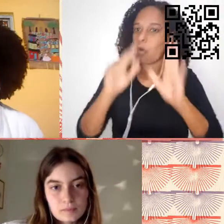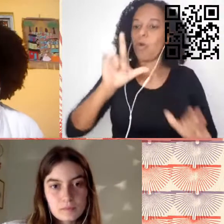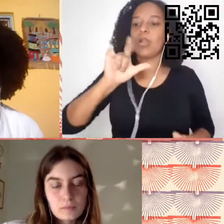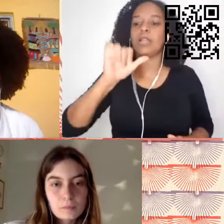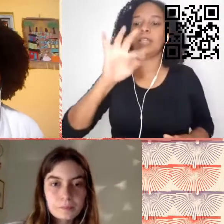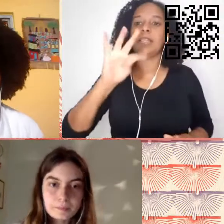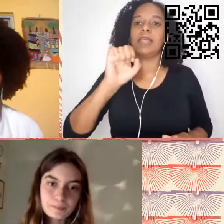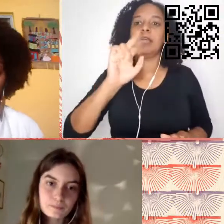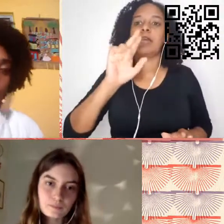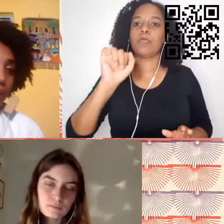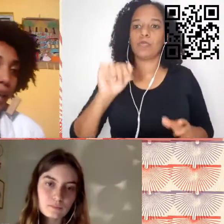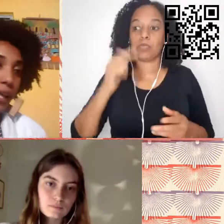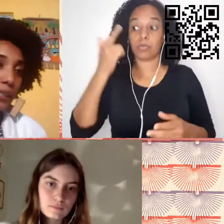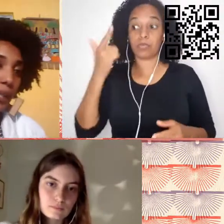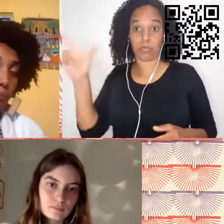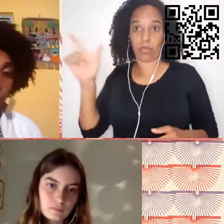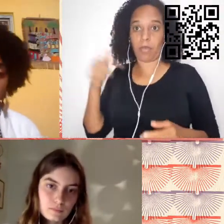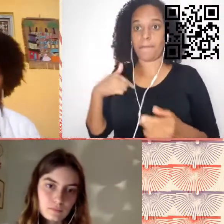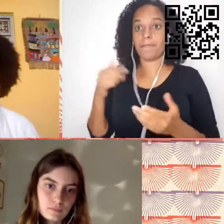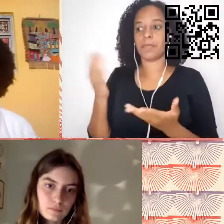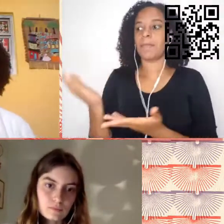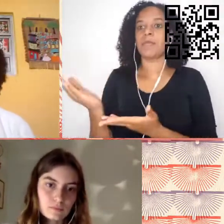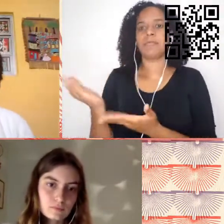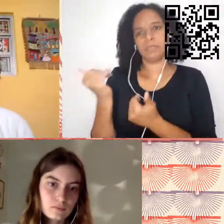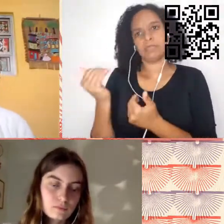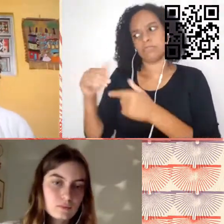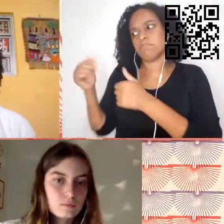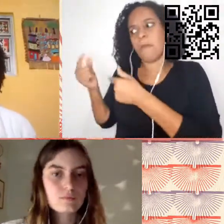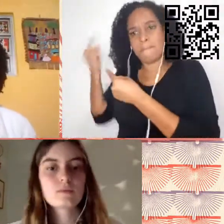a presença na minha adolescência,